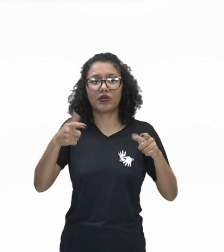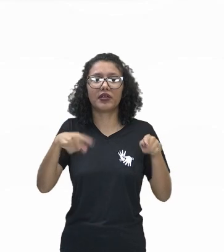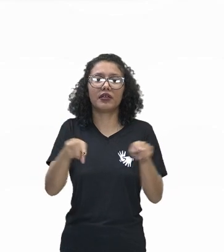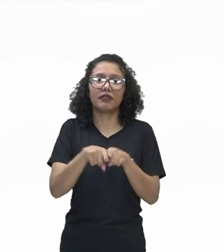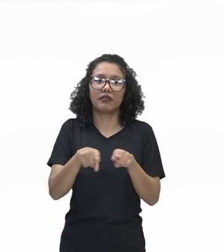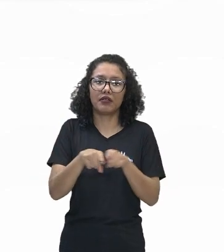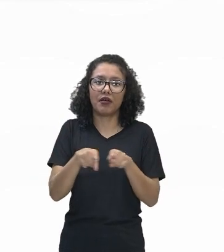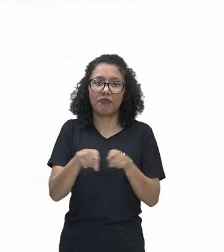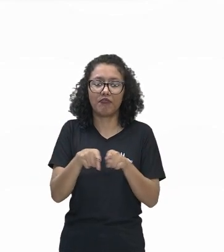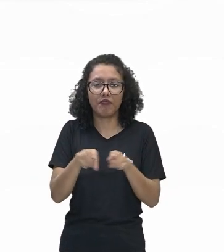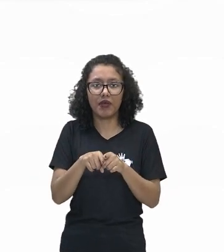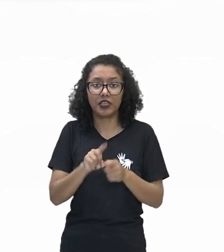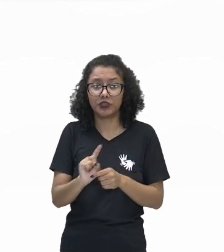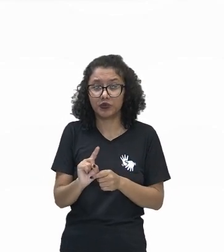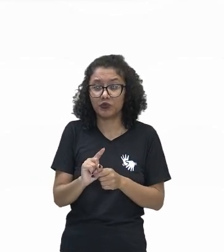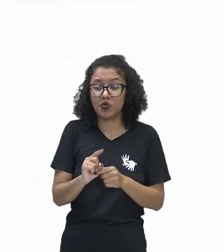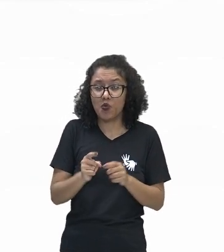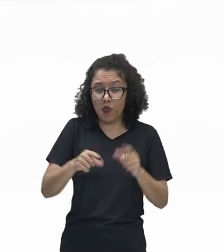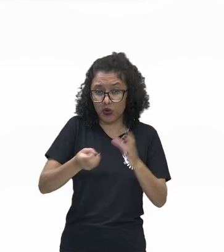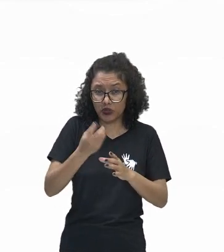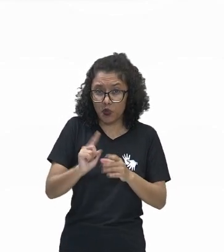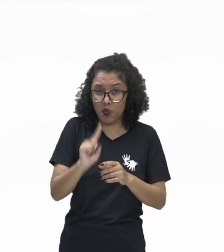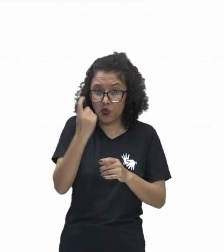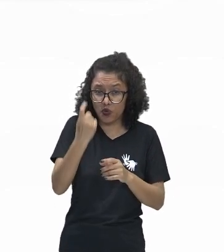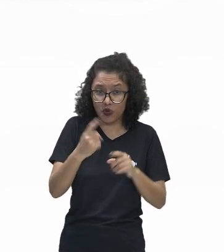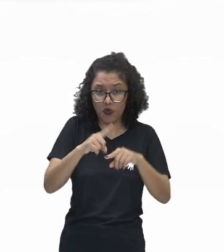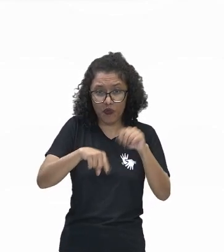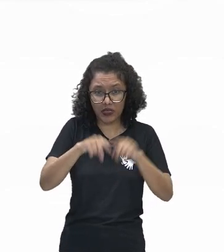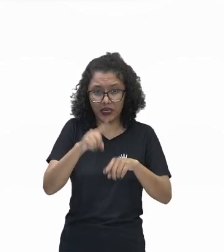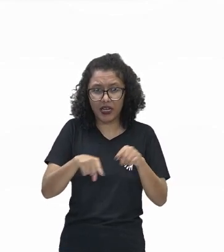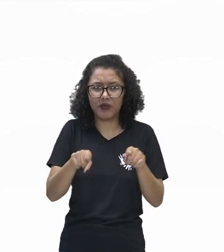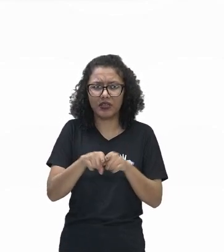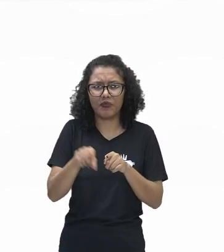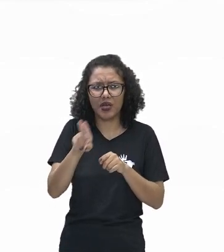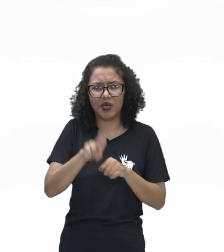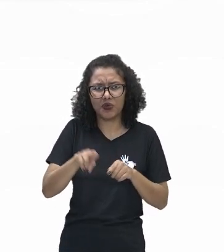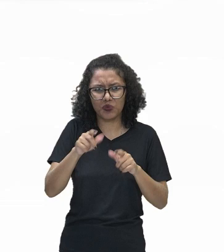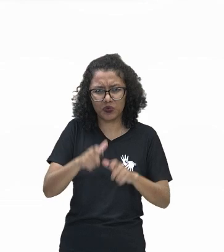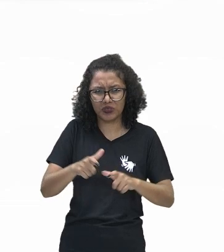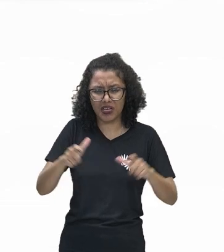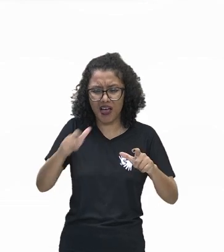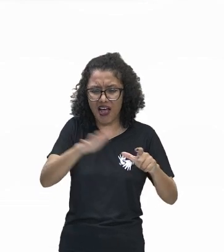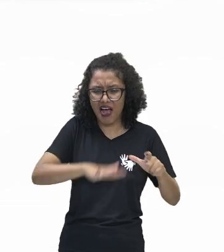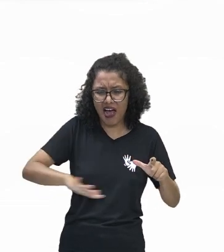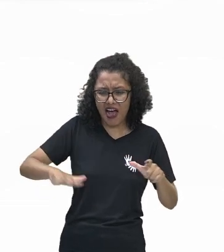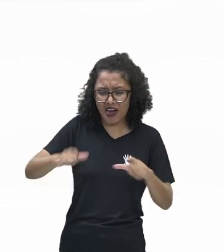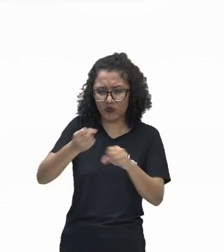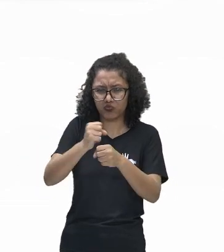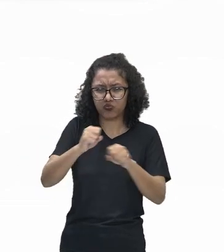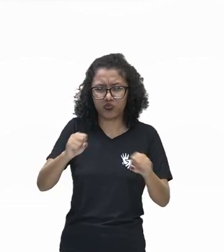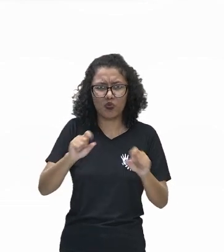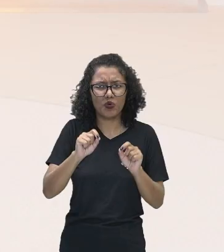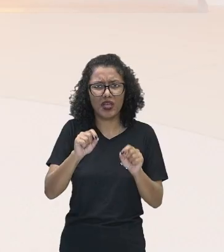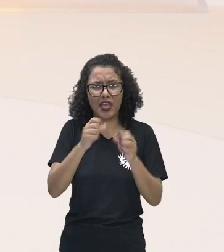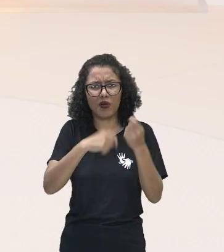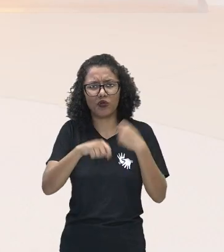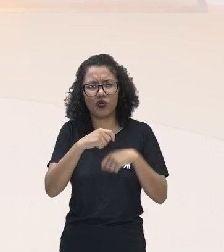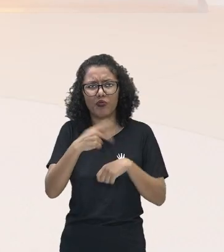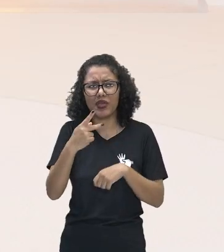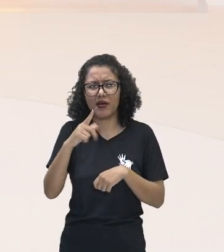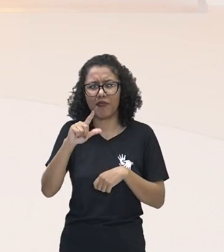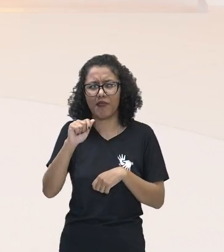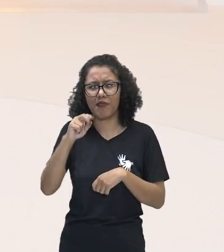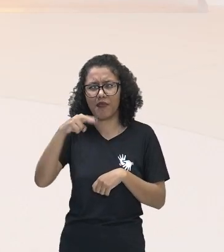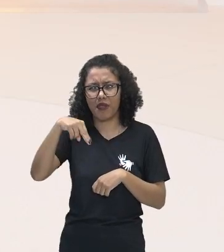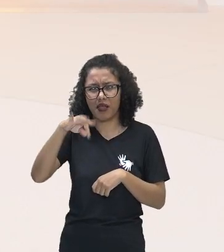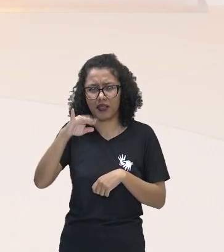monocultora, utilizando grandes áreas de terra. O que é a economia de plantation? Plantation é o nome dado a